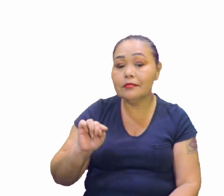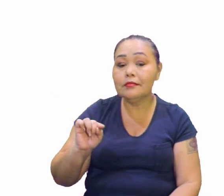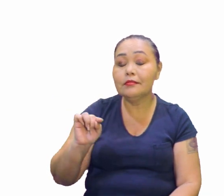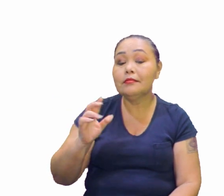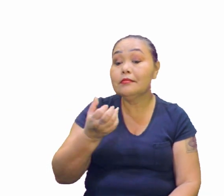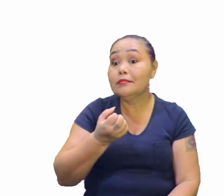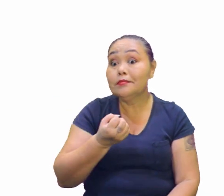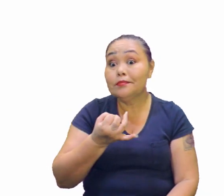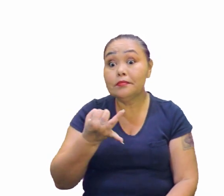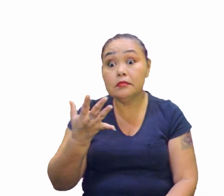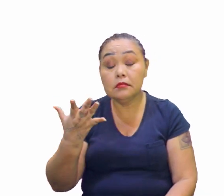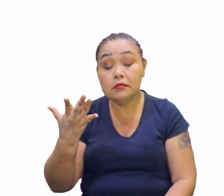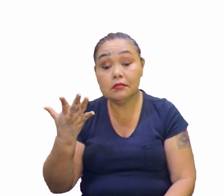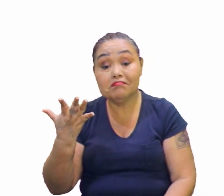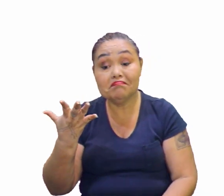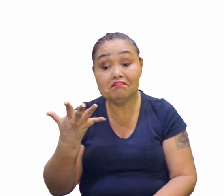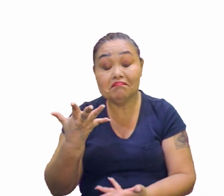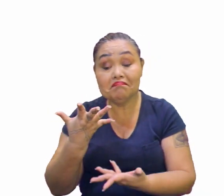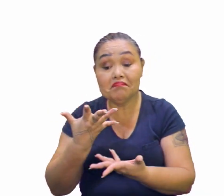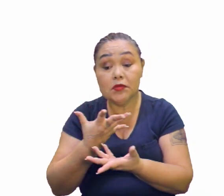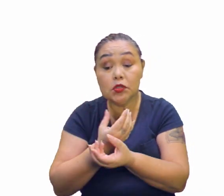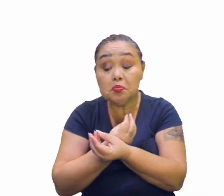o quanto já foi